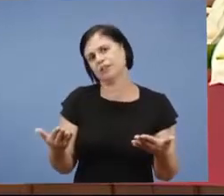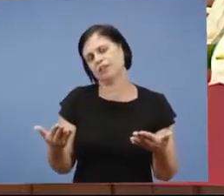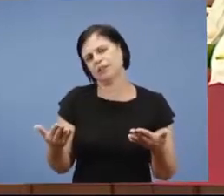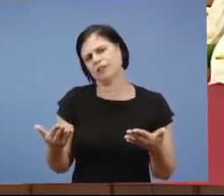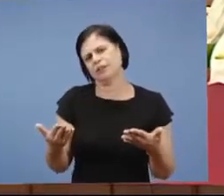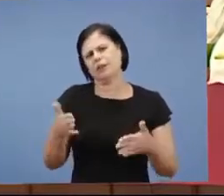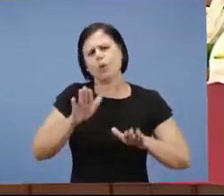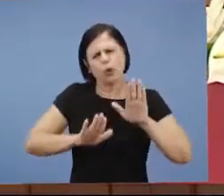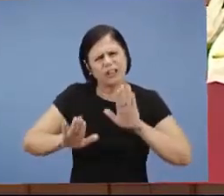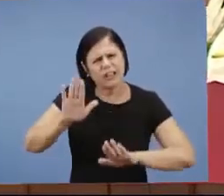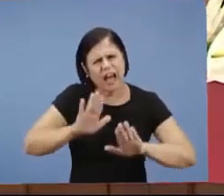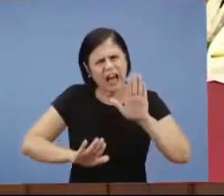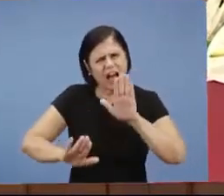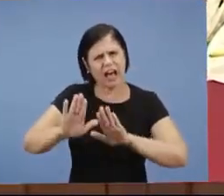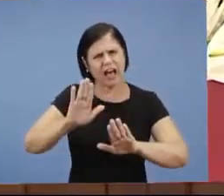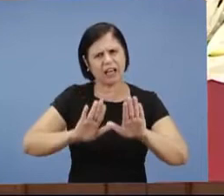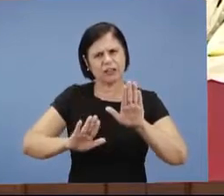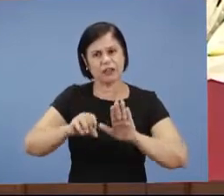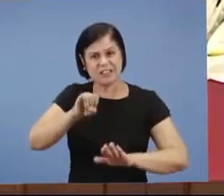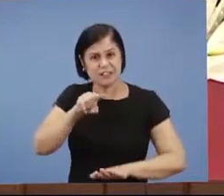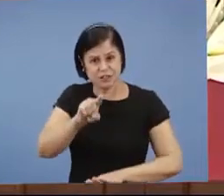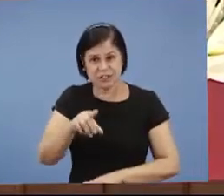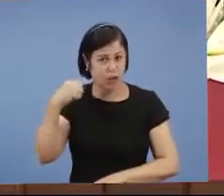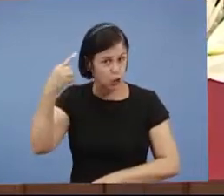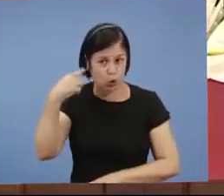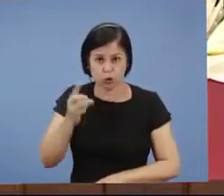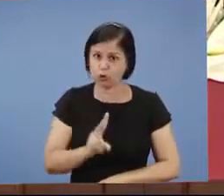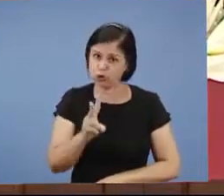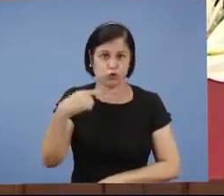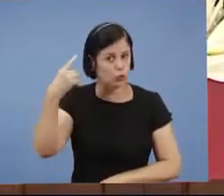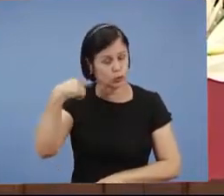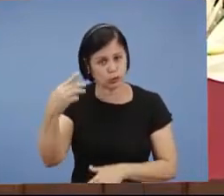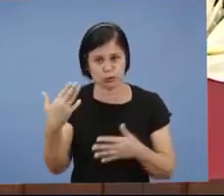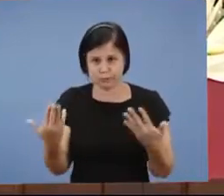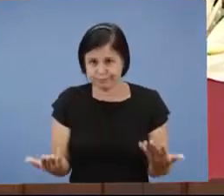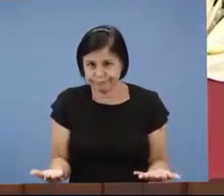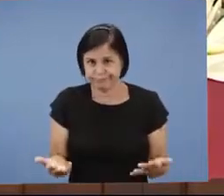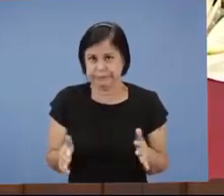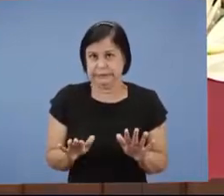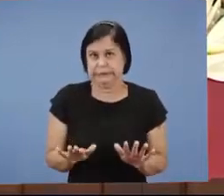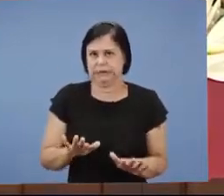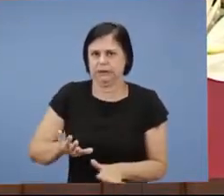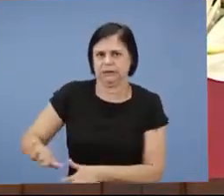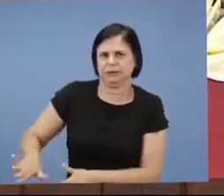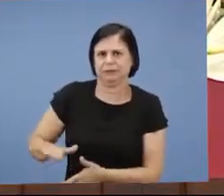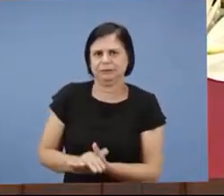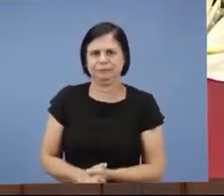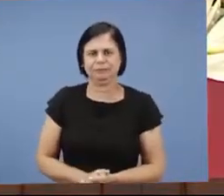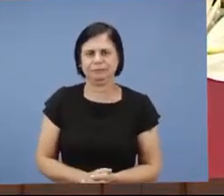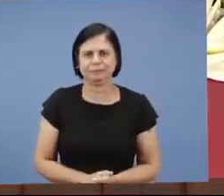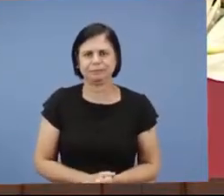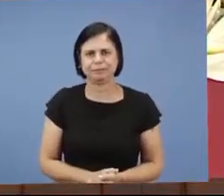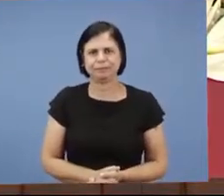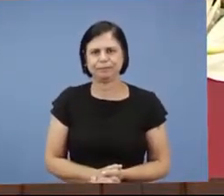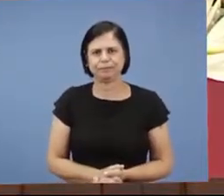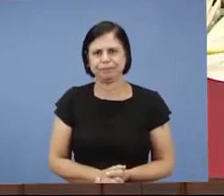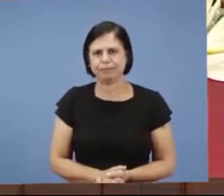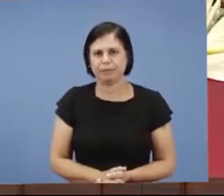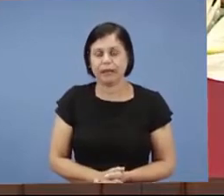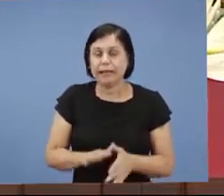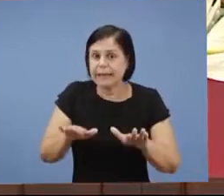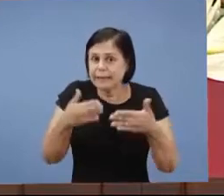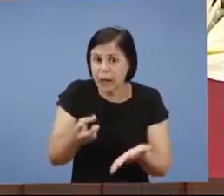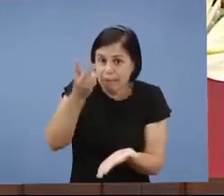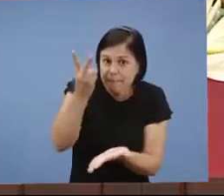isso, quem tem na cabeça a doideira vai continuar fazendo. Então, para nós, isso aí. Mas olha aqui, a